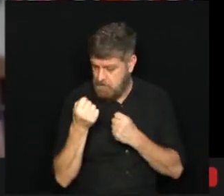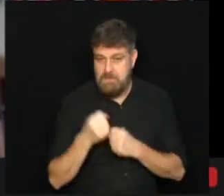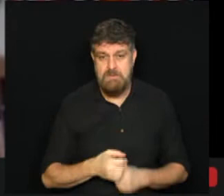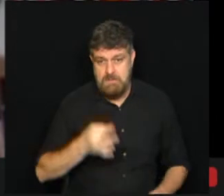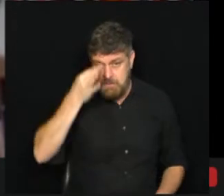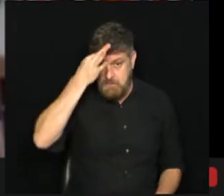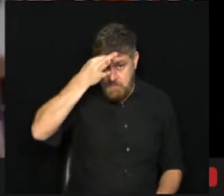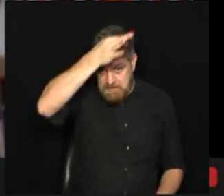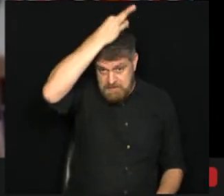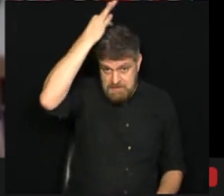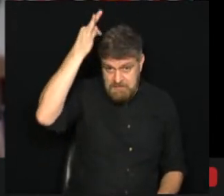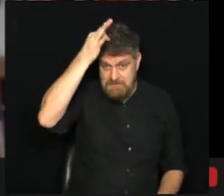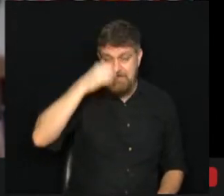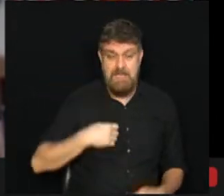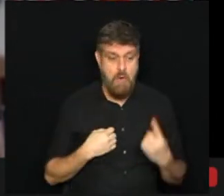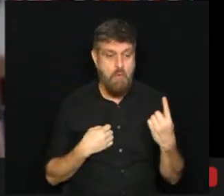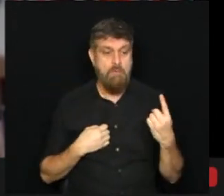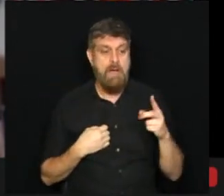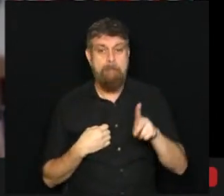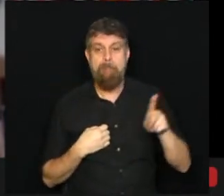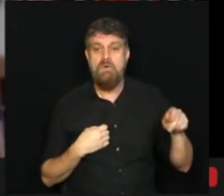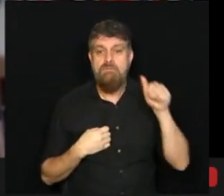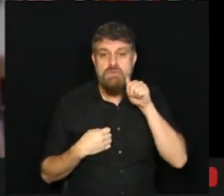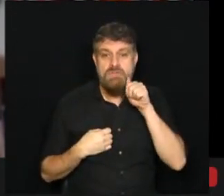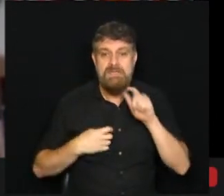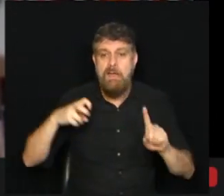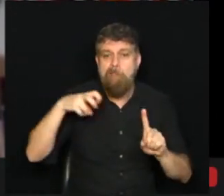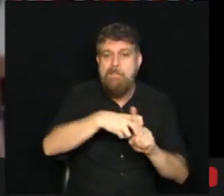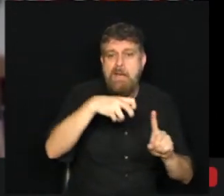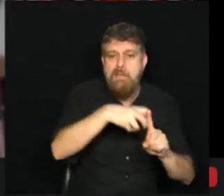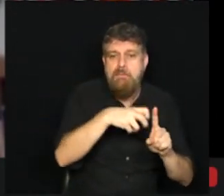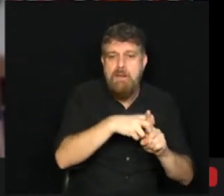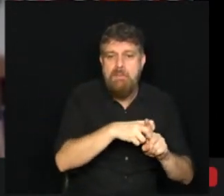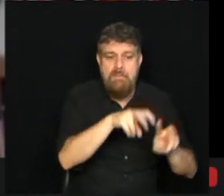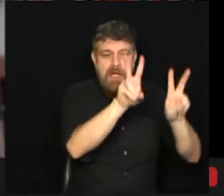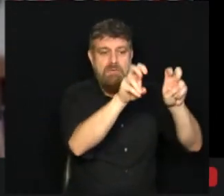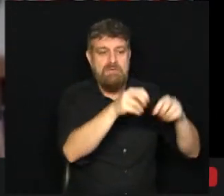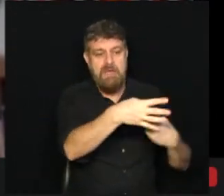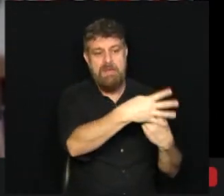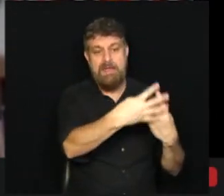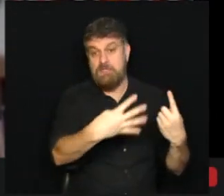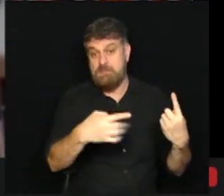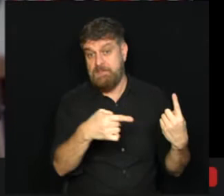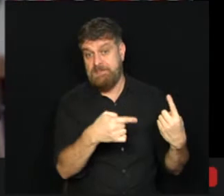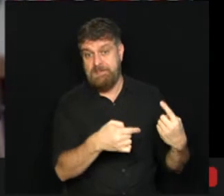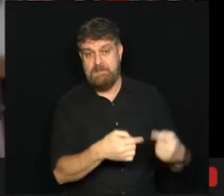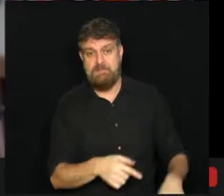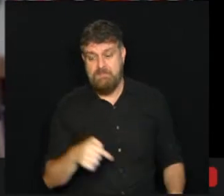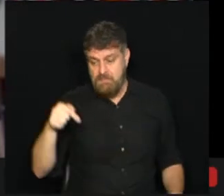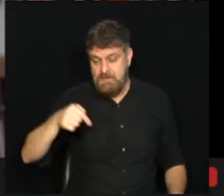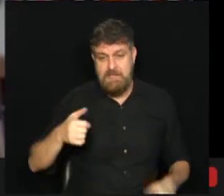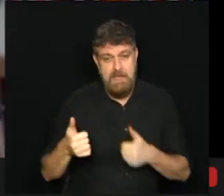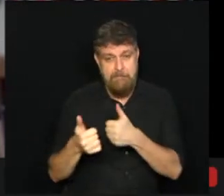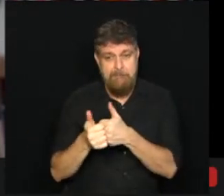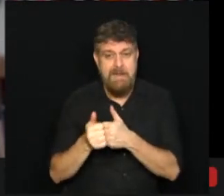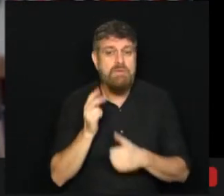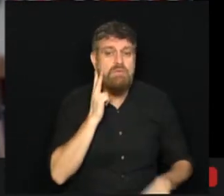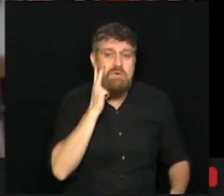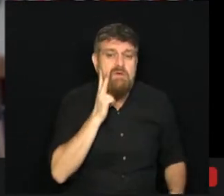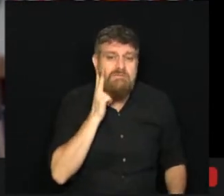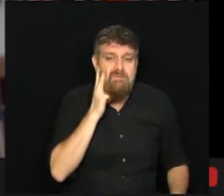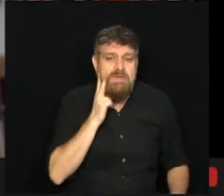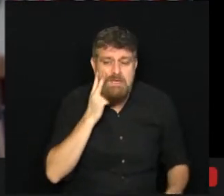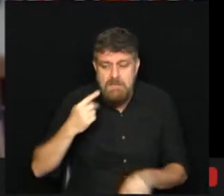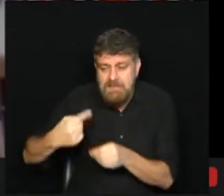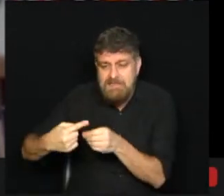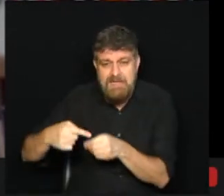professora que está sendo perseguida porque tratou da temática LGBT. Aqui, bem perto da gente, em Vinhedo, nós tivemos um